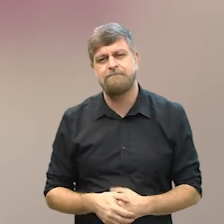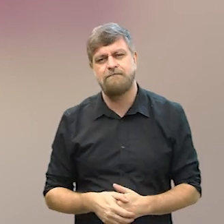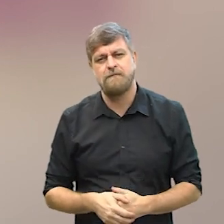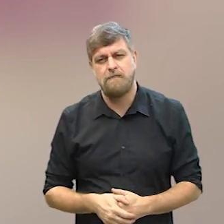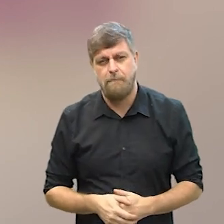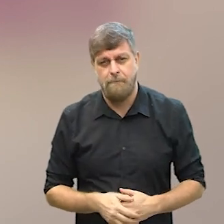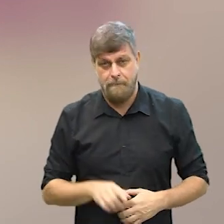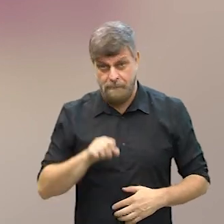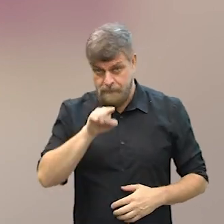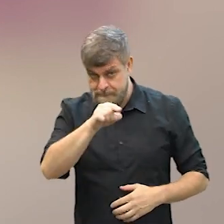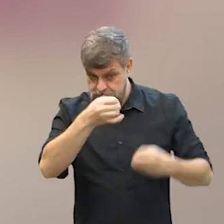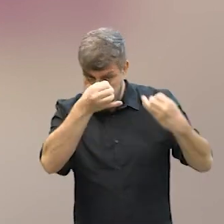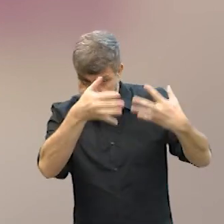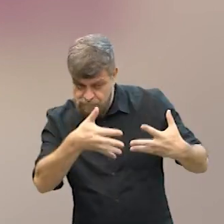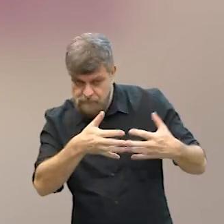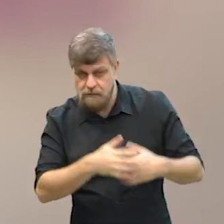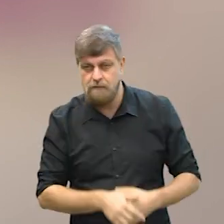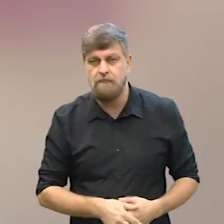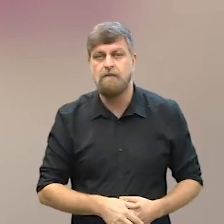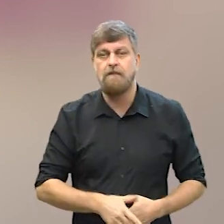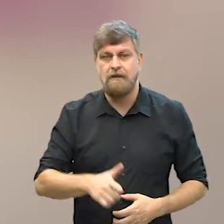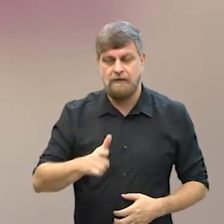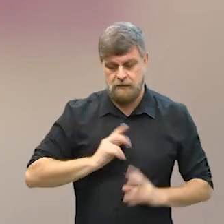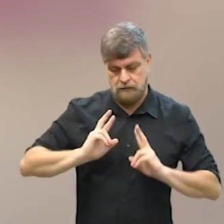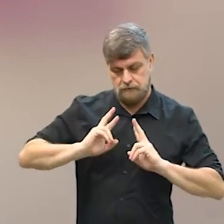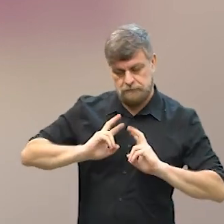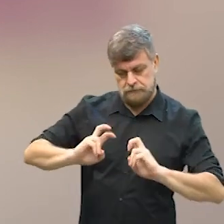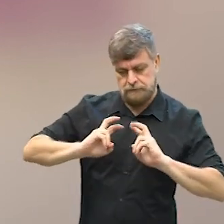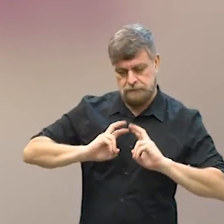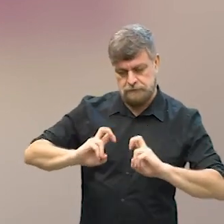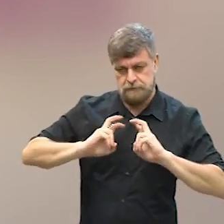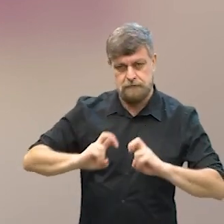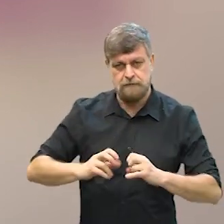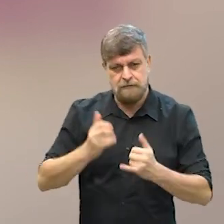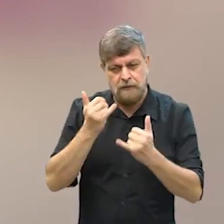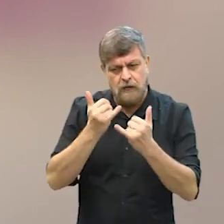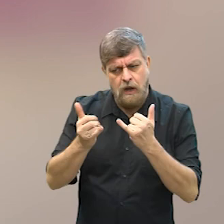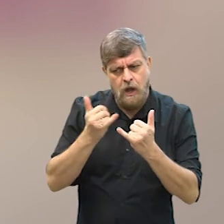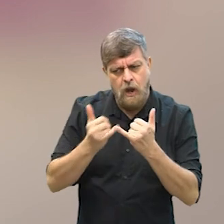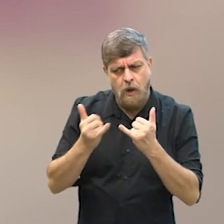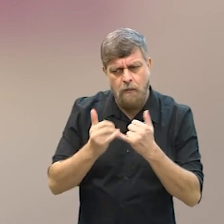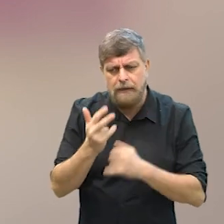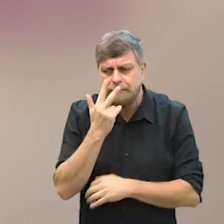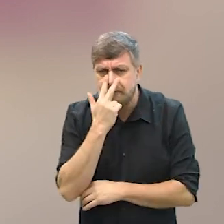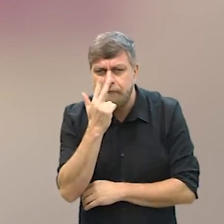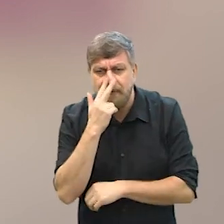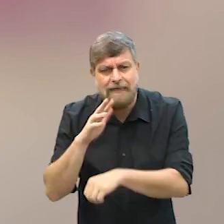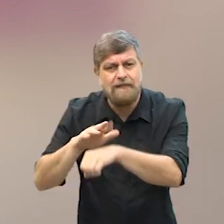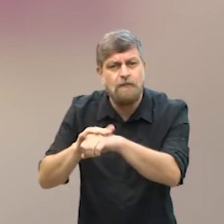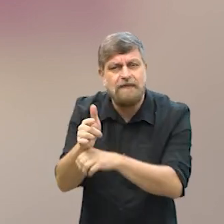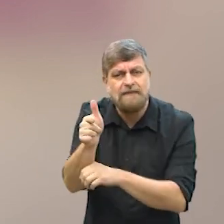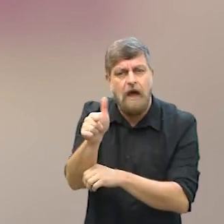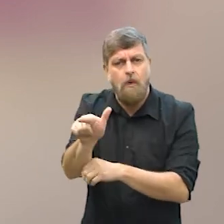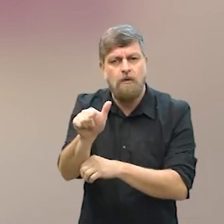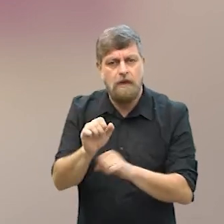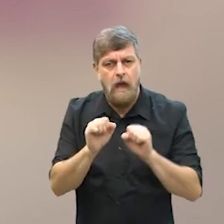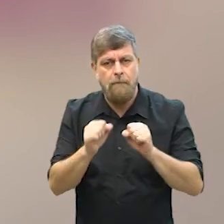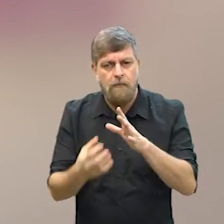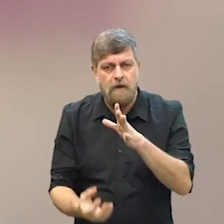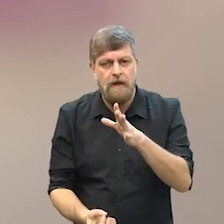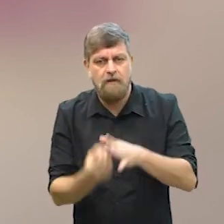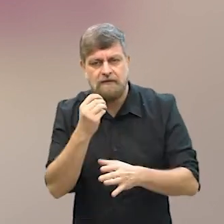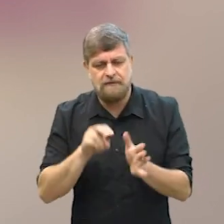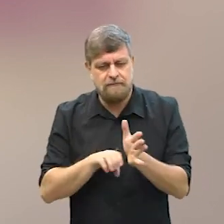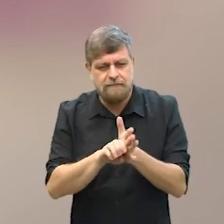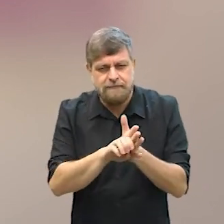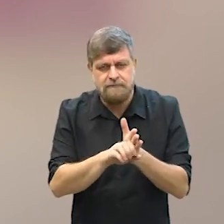importantíssimo abordar um tema que, como você disse, tem sintomas que são permeáveis a várias doenças e que